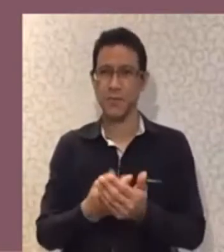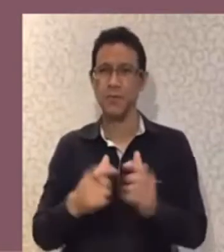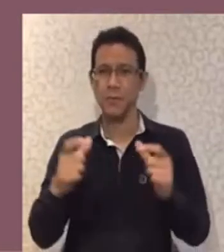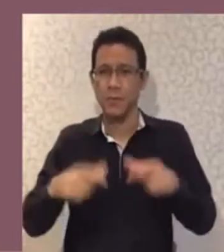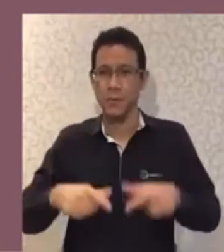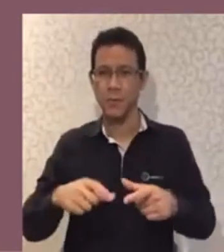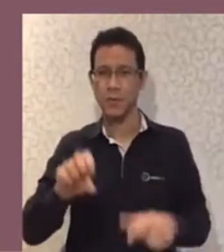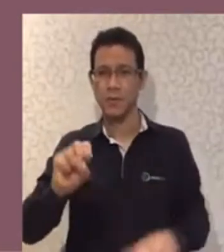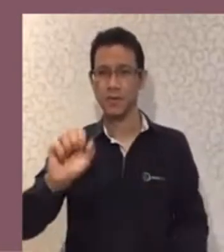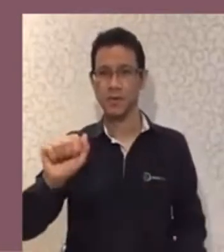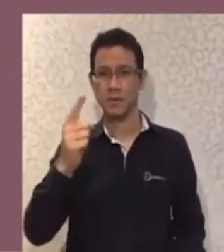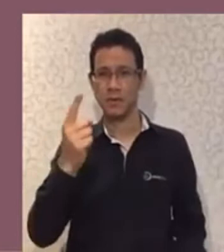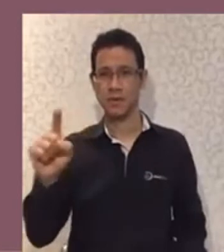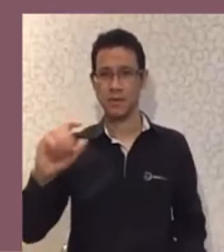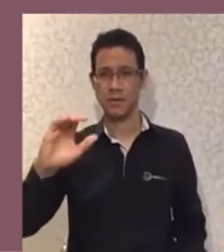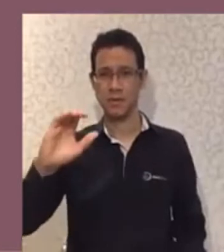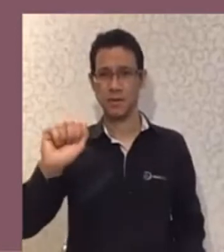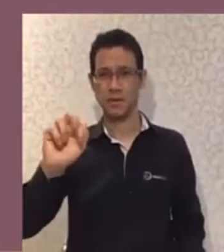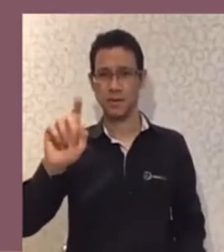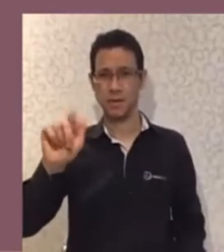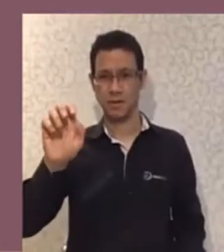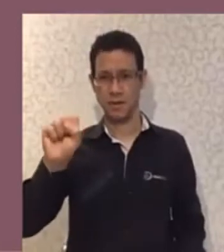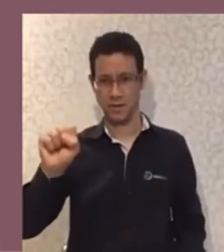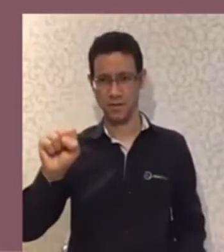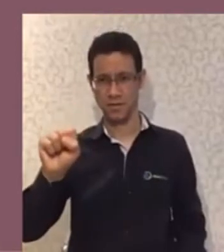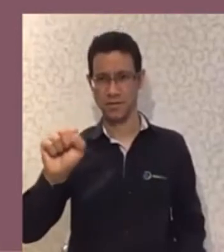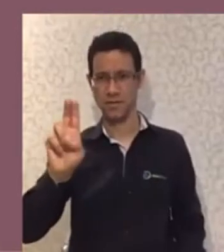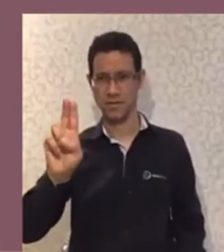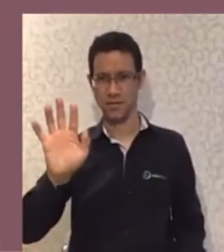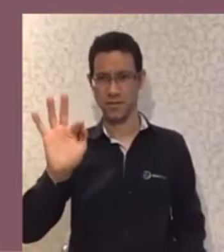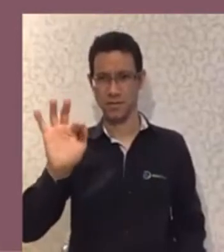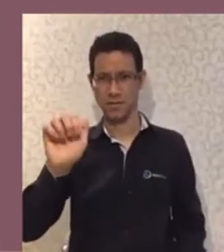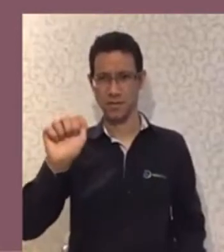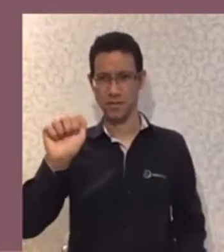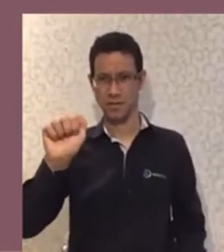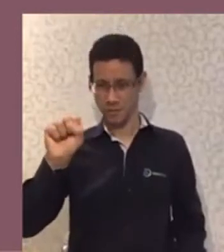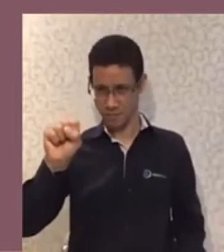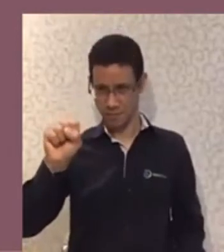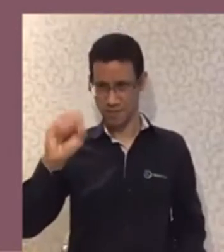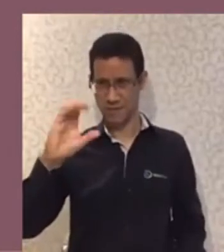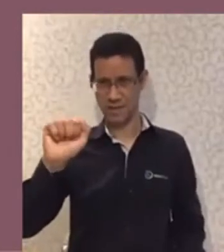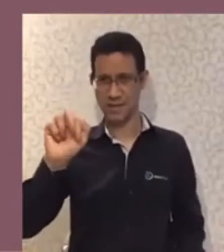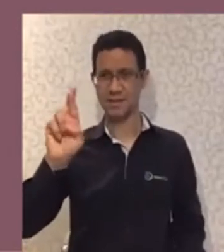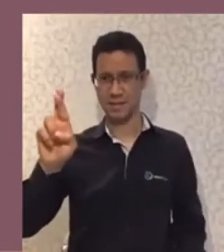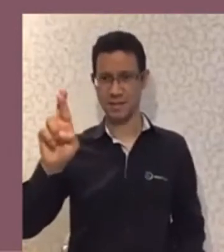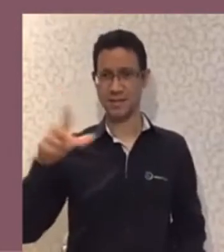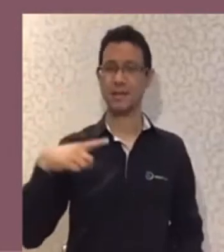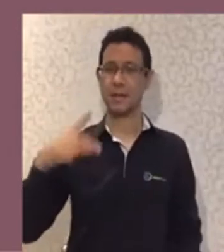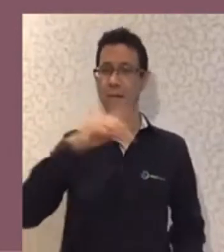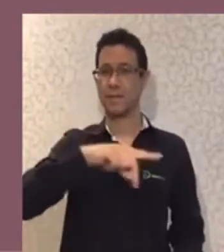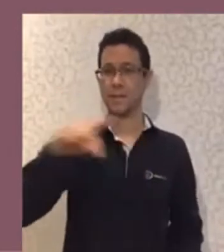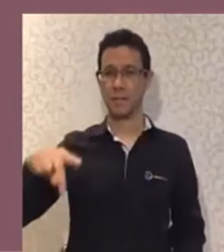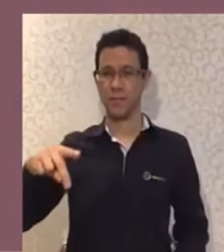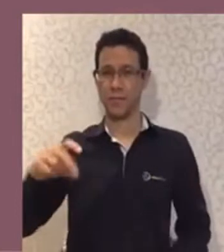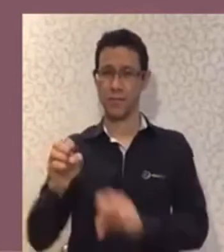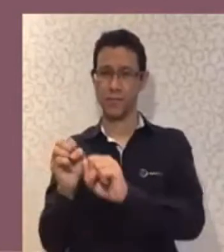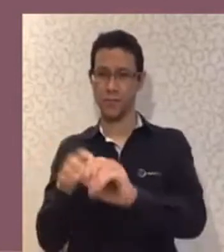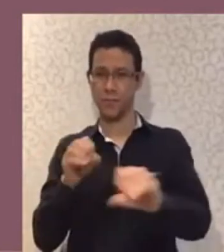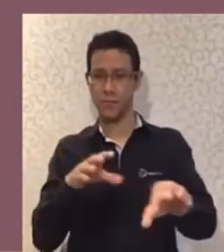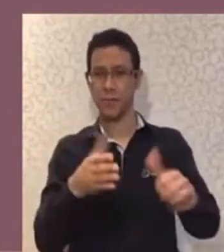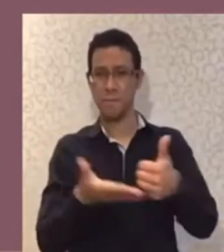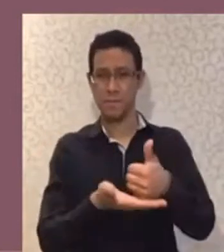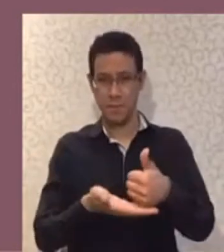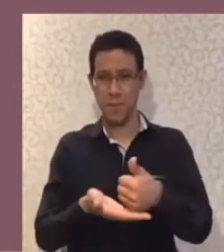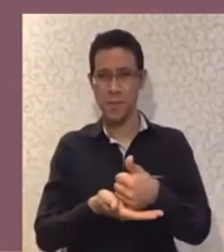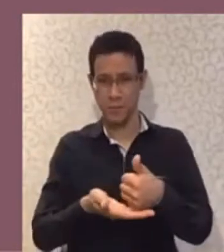da Universidade Federal de São Carlos, com uma professora do ensino básico, e durante